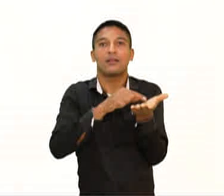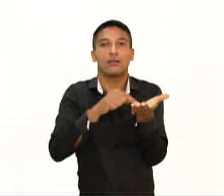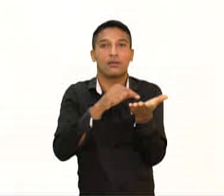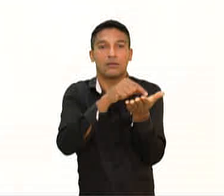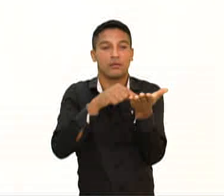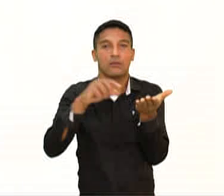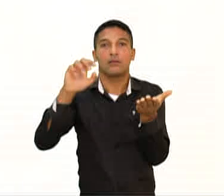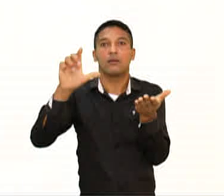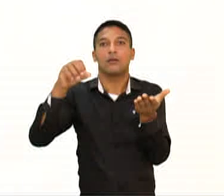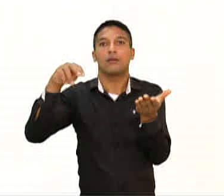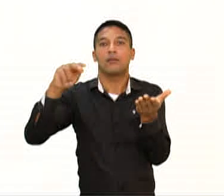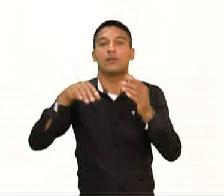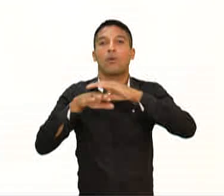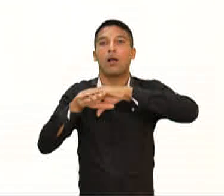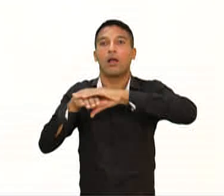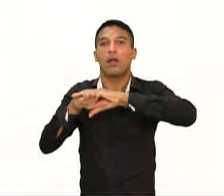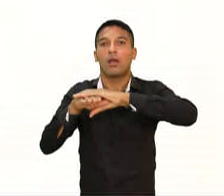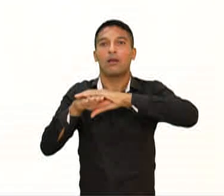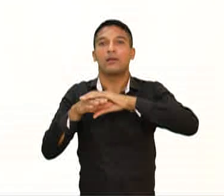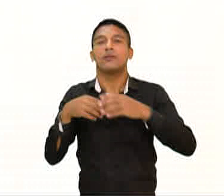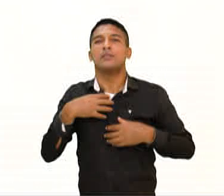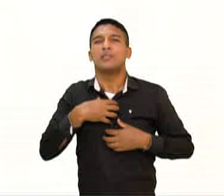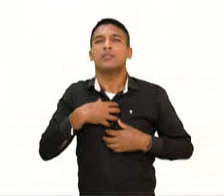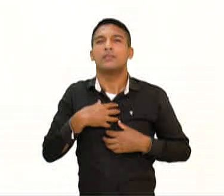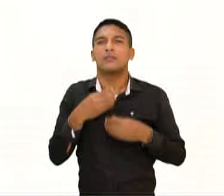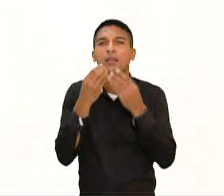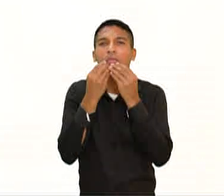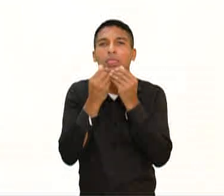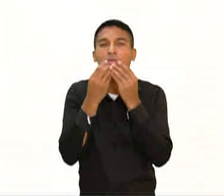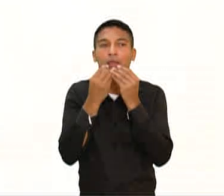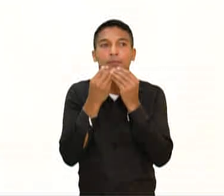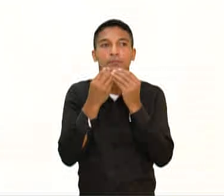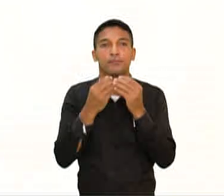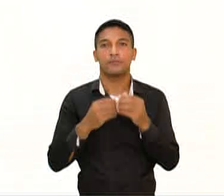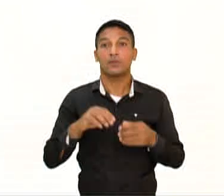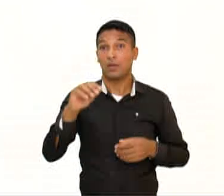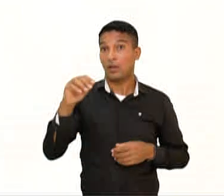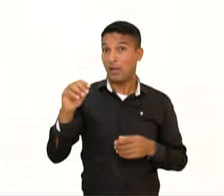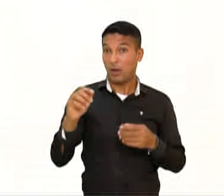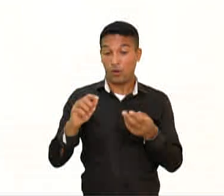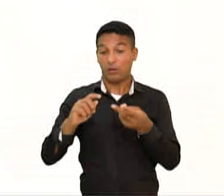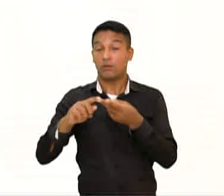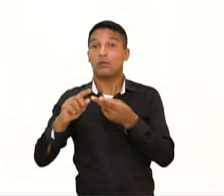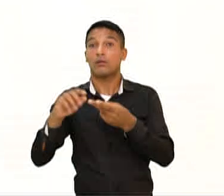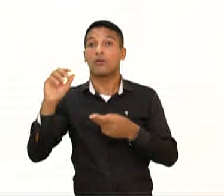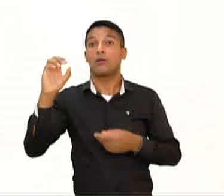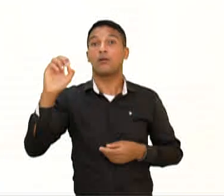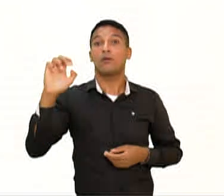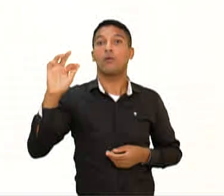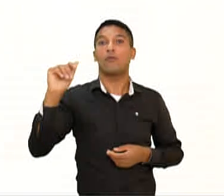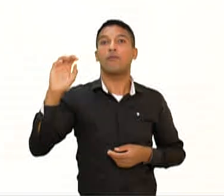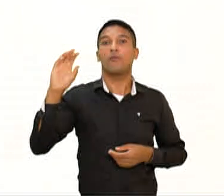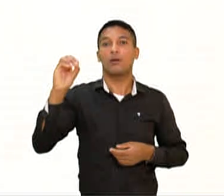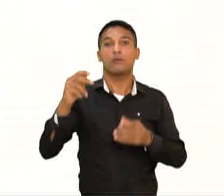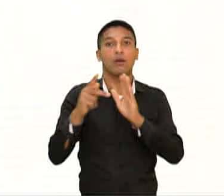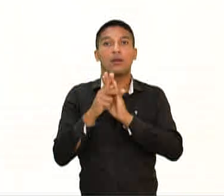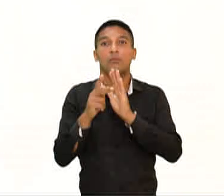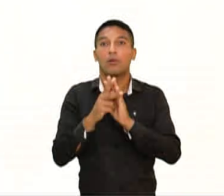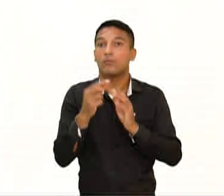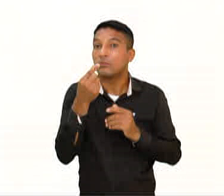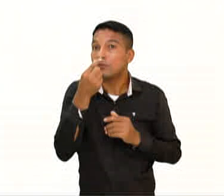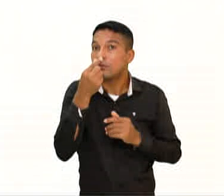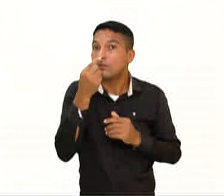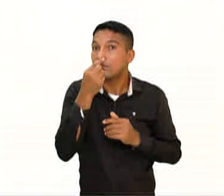distinguir sabores, enquanto os do olfato localizam-se no teto das cavidades nasais. Esses receptores sensoriais do olfato e